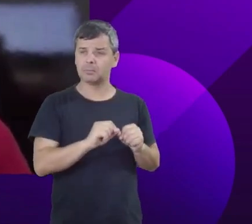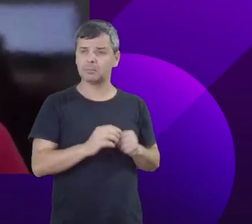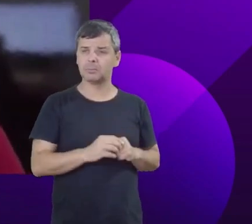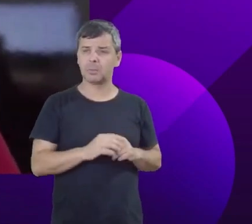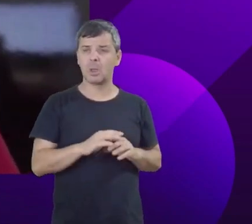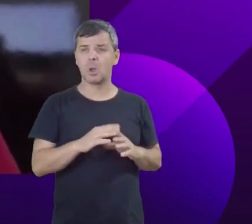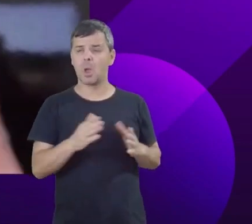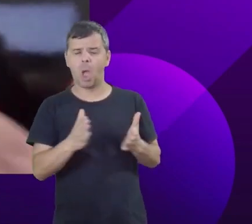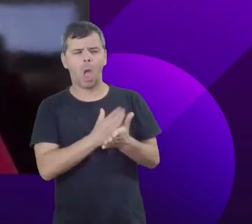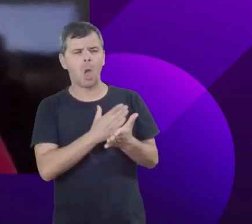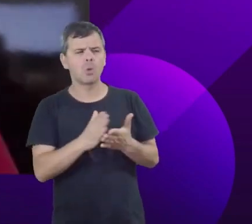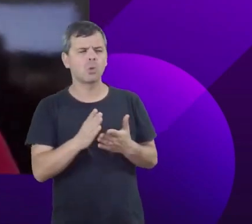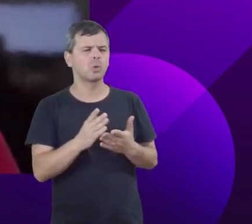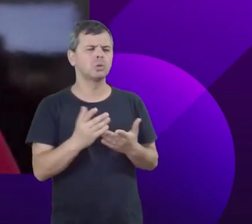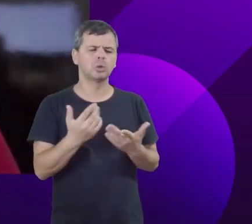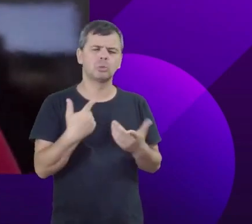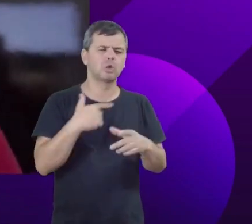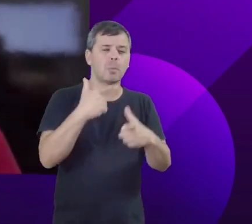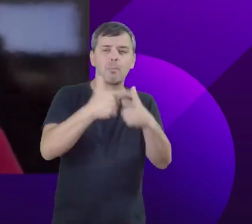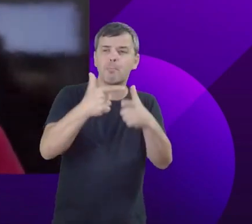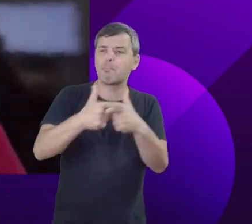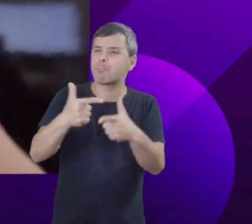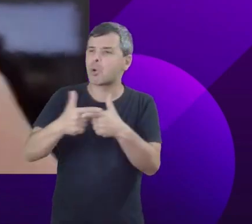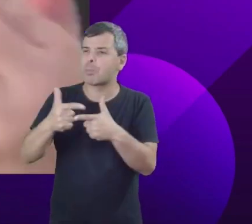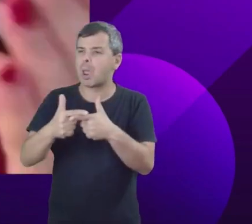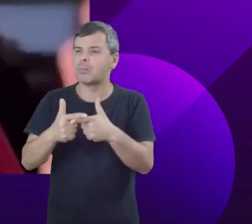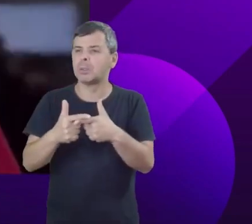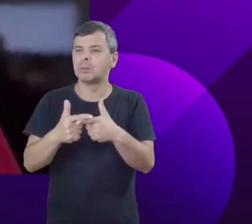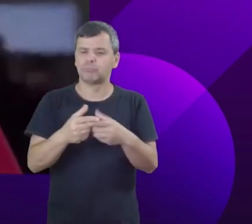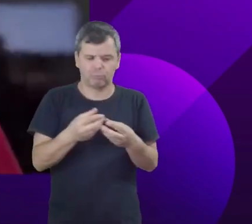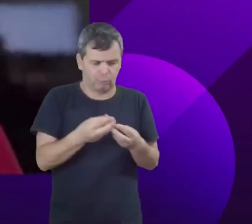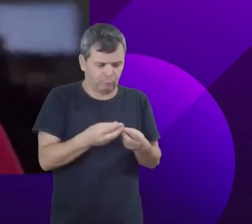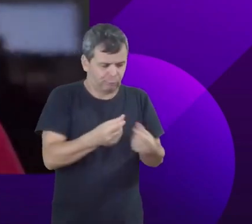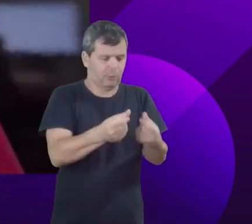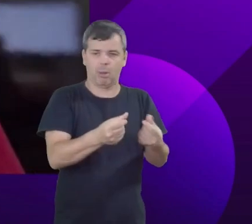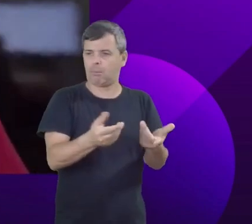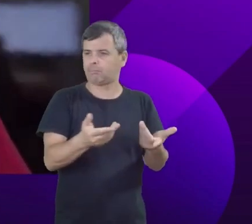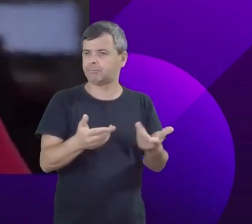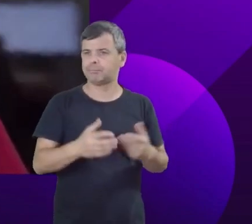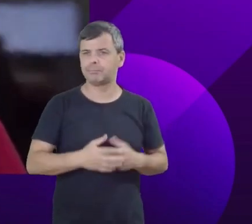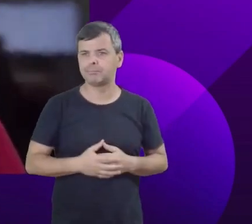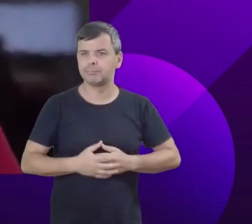tanto com algum tipo de deslizamento de terra, com alguma